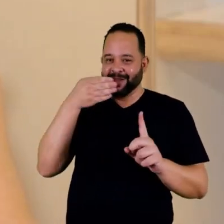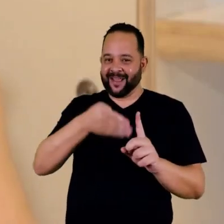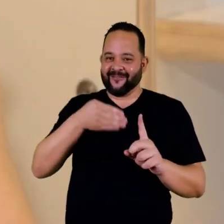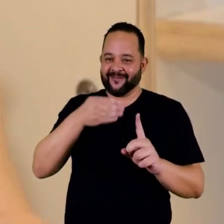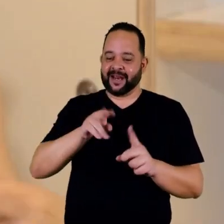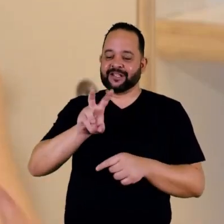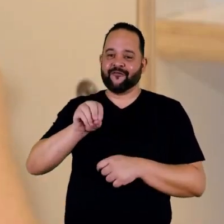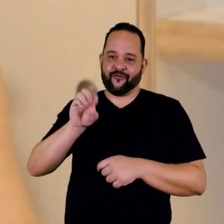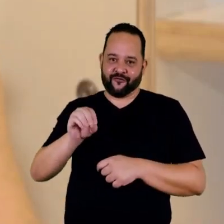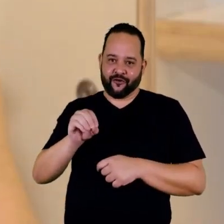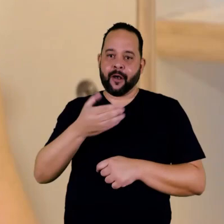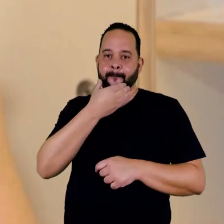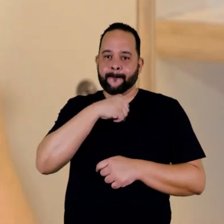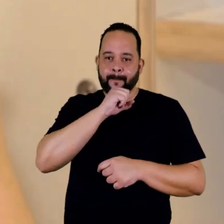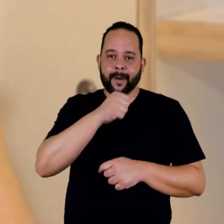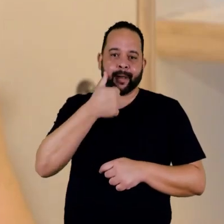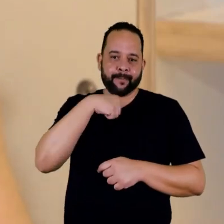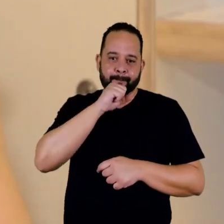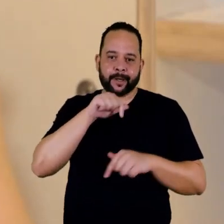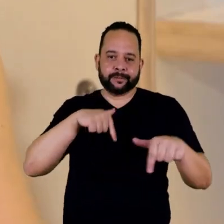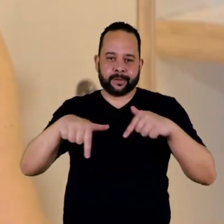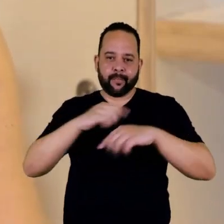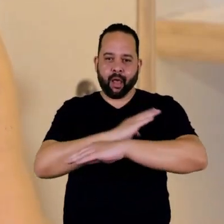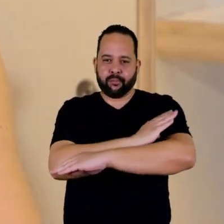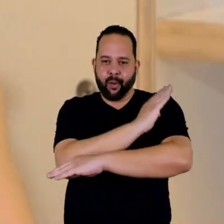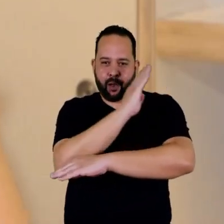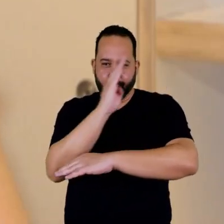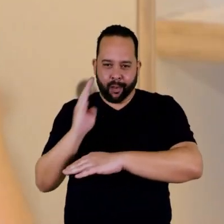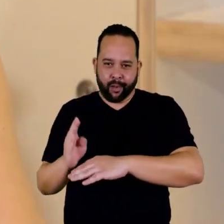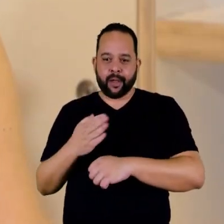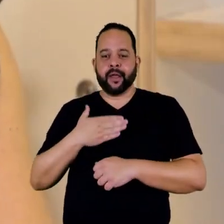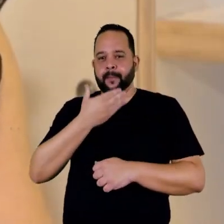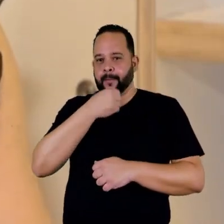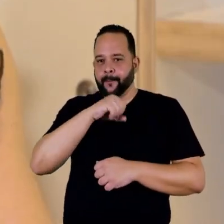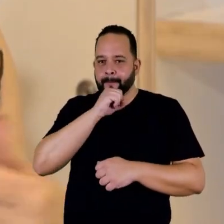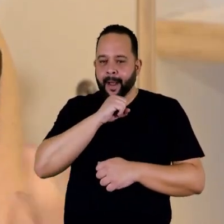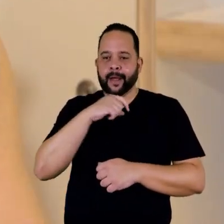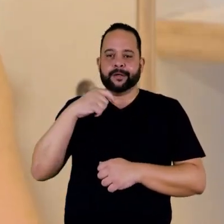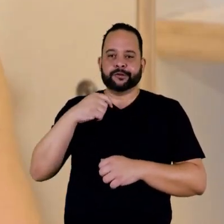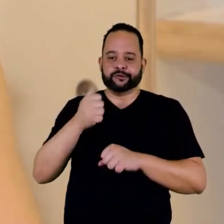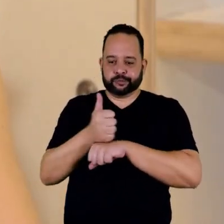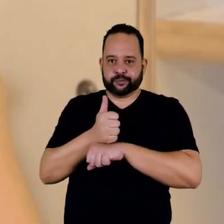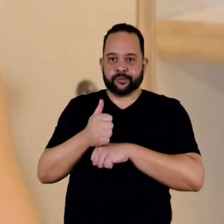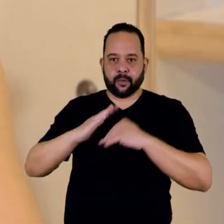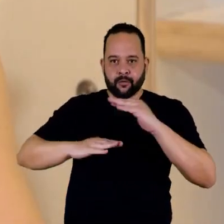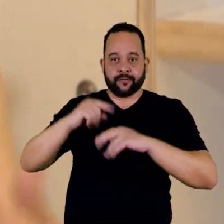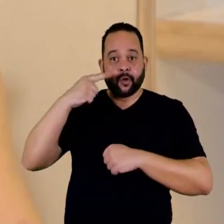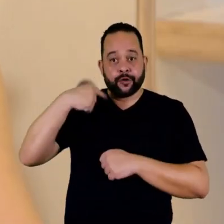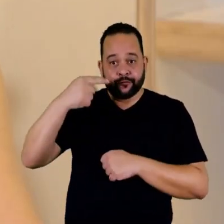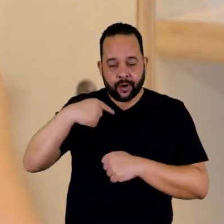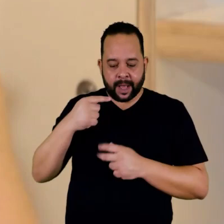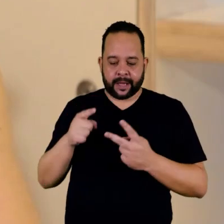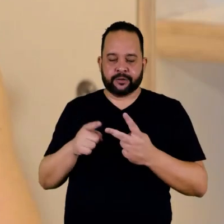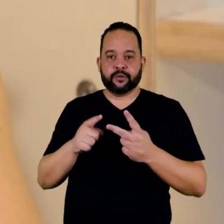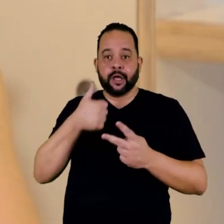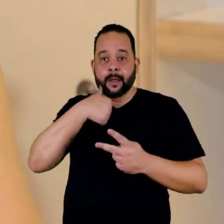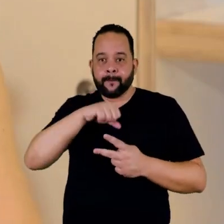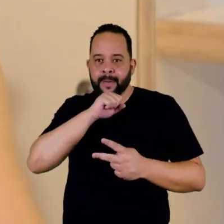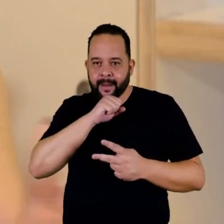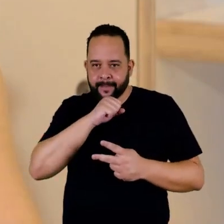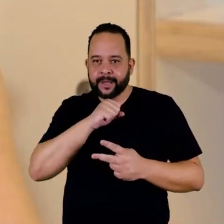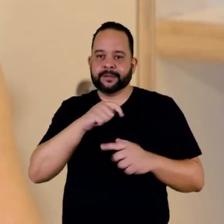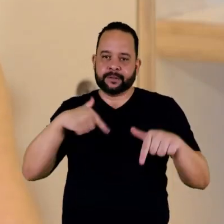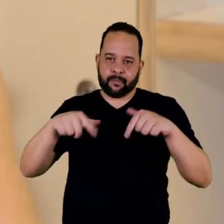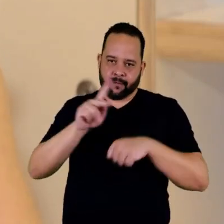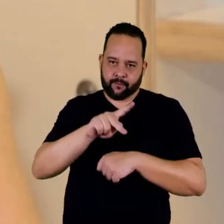eh meus pais trabalhavam o dia inteiro meu pai advogado minha mãe professora depois meus pais até eles têm uma escola